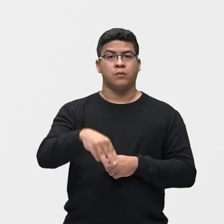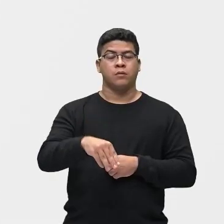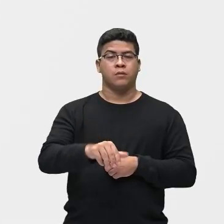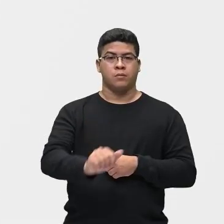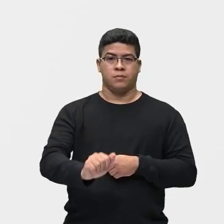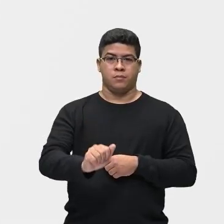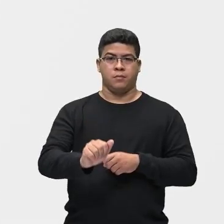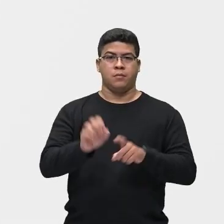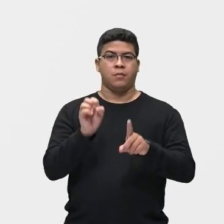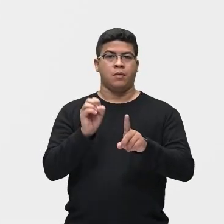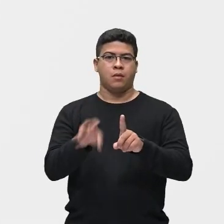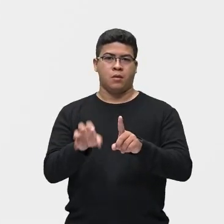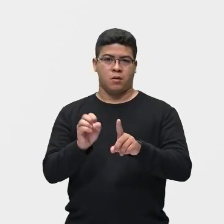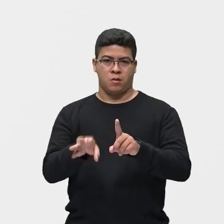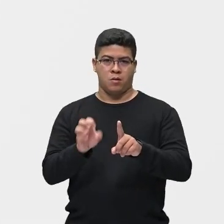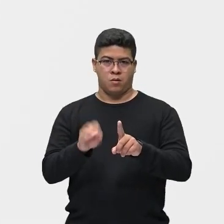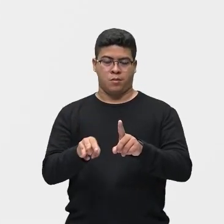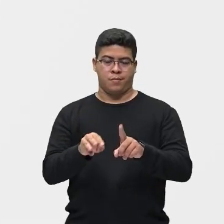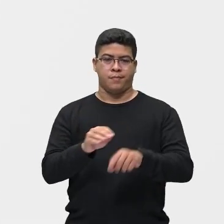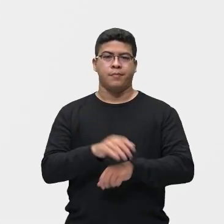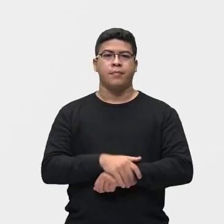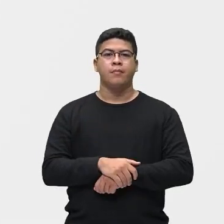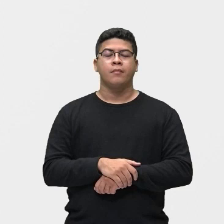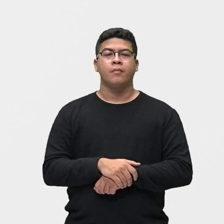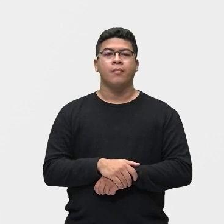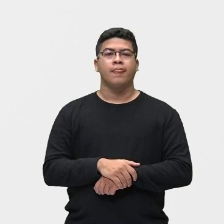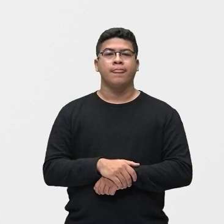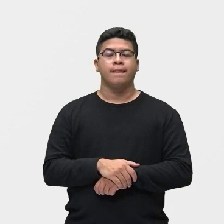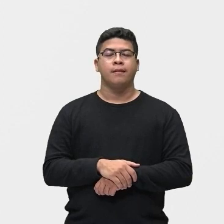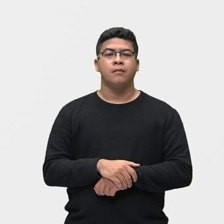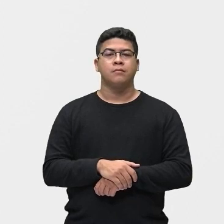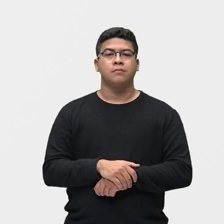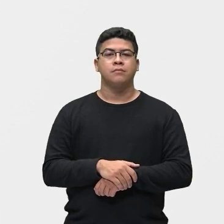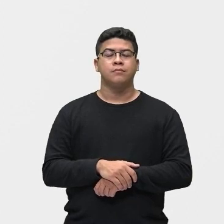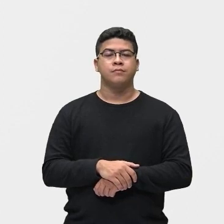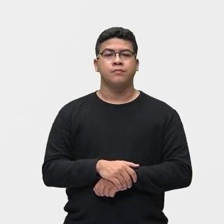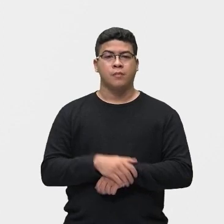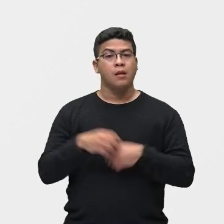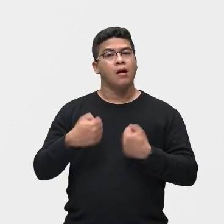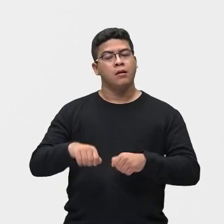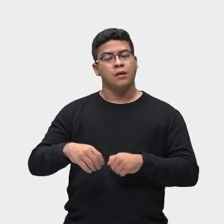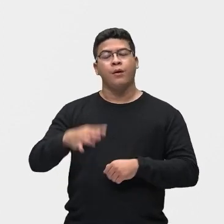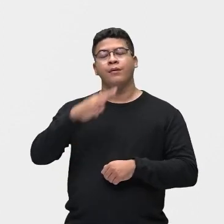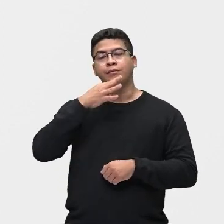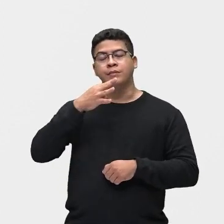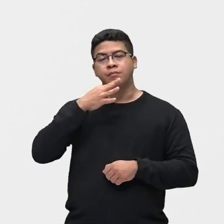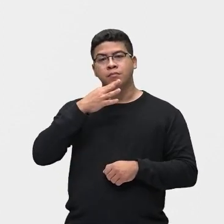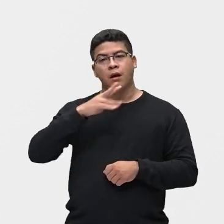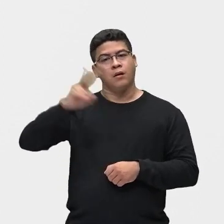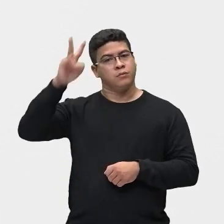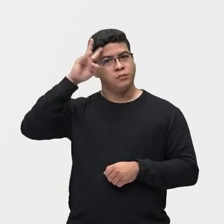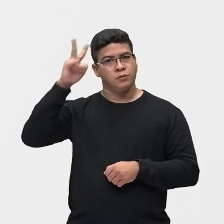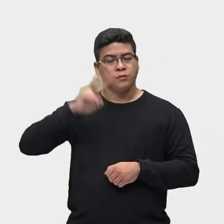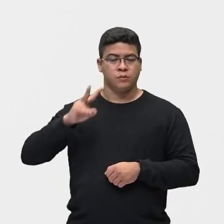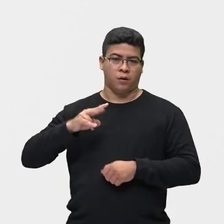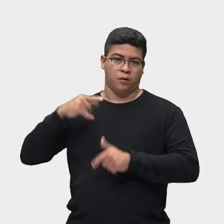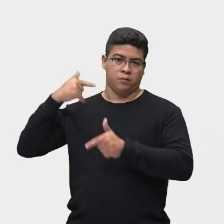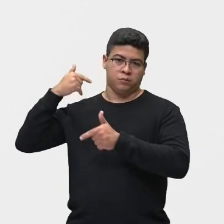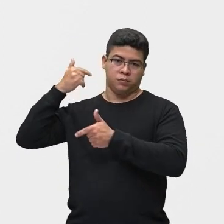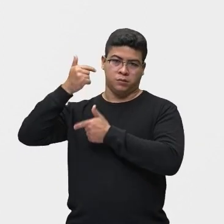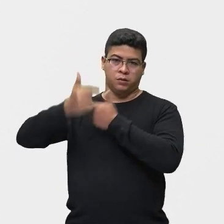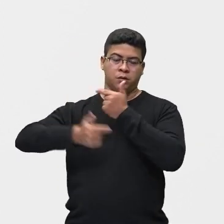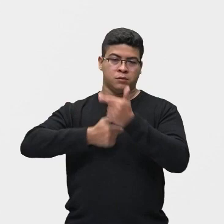Não dá para se entender um líder religioso que não conheça a história e a tradição da